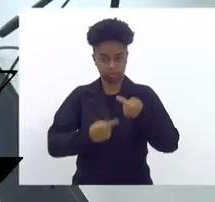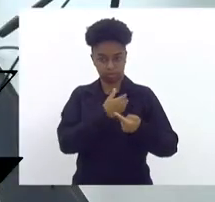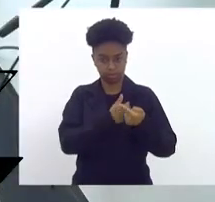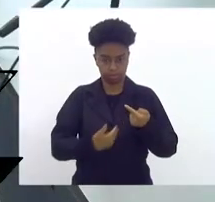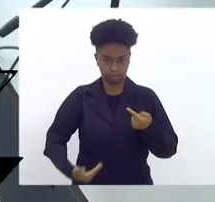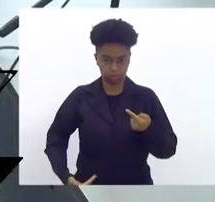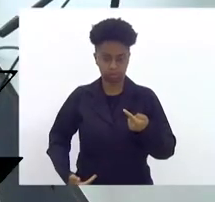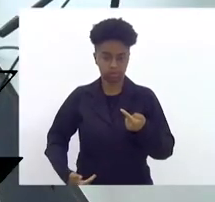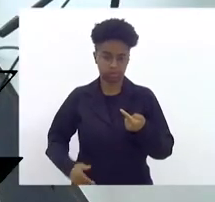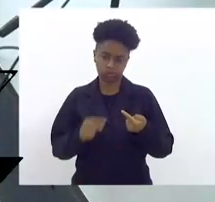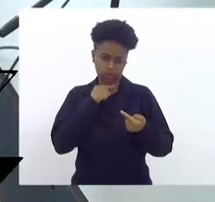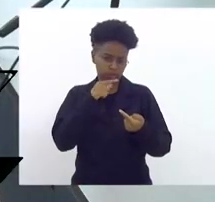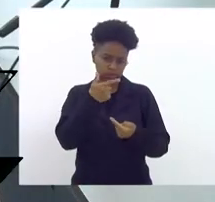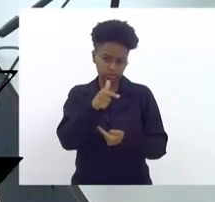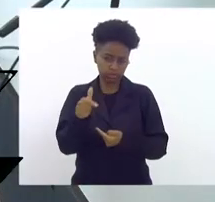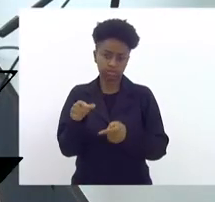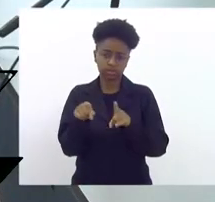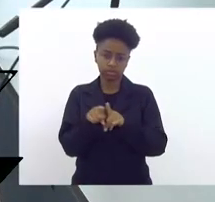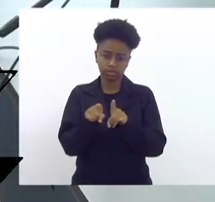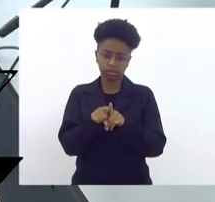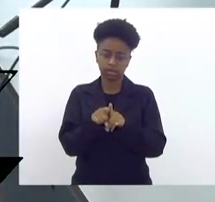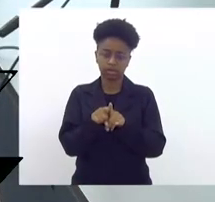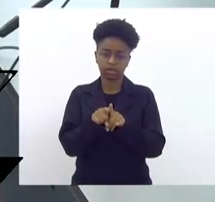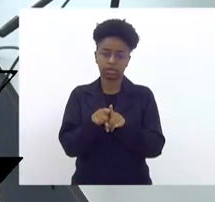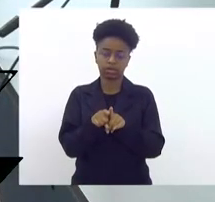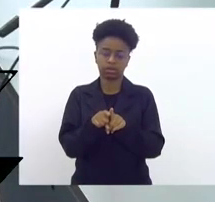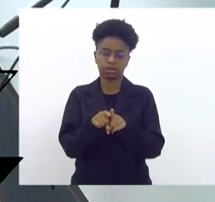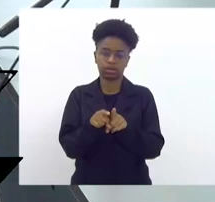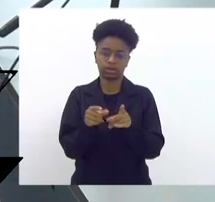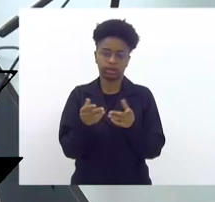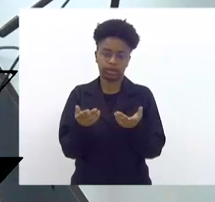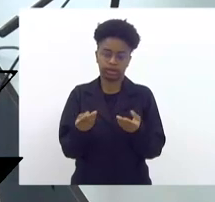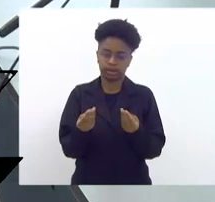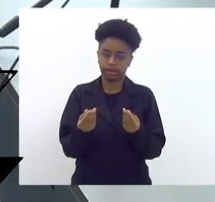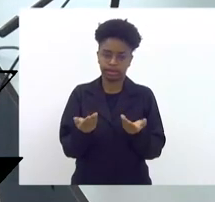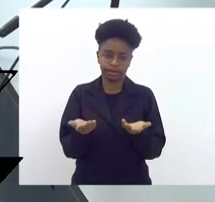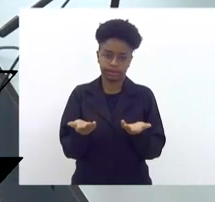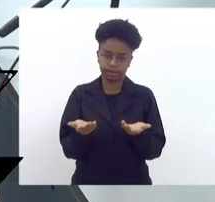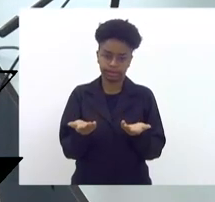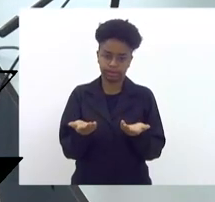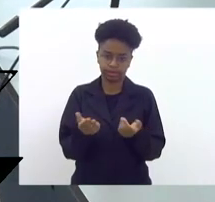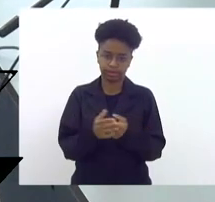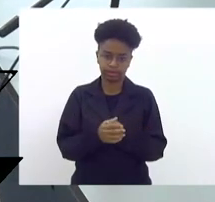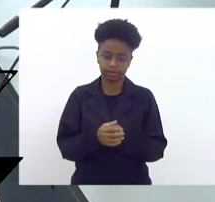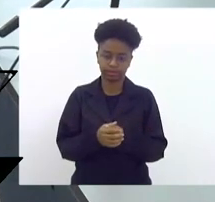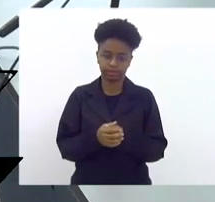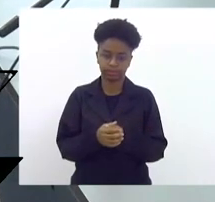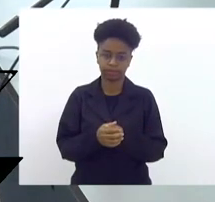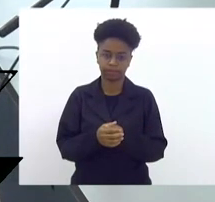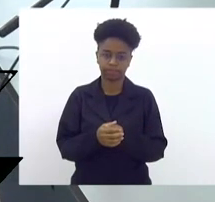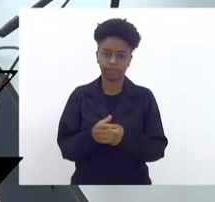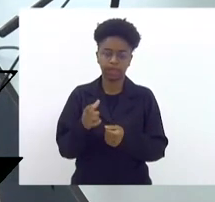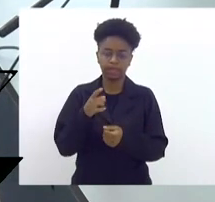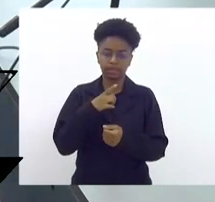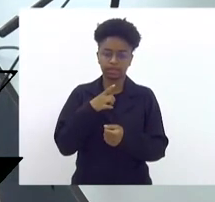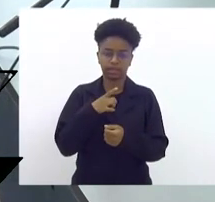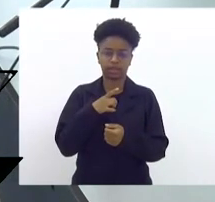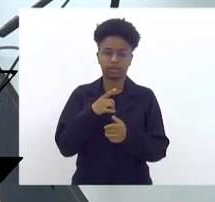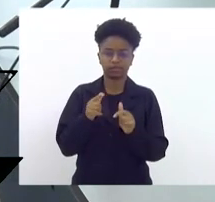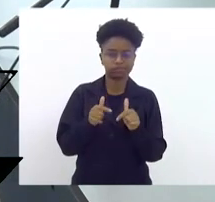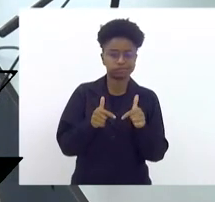ainda mais em se tratando de enfim de situações